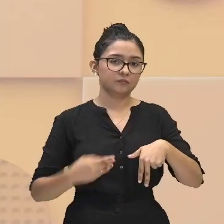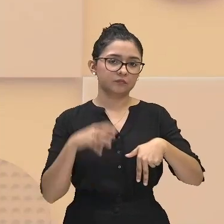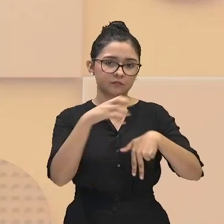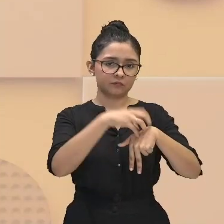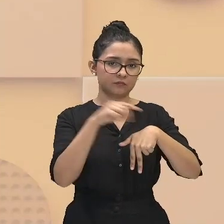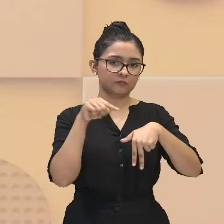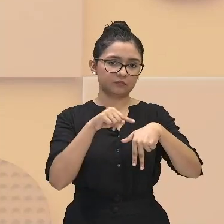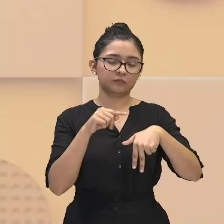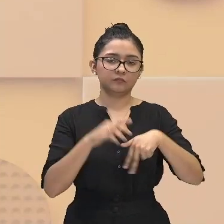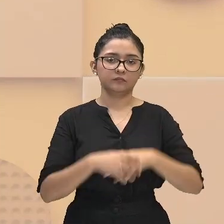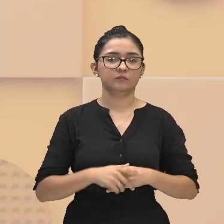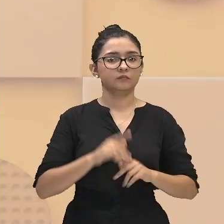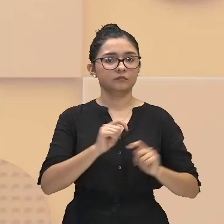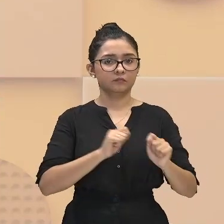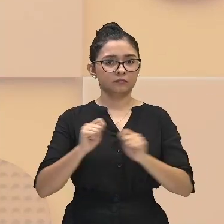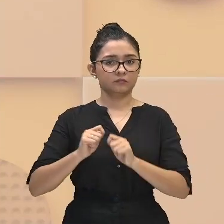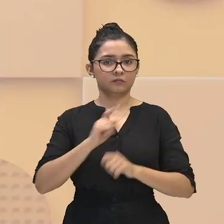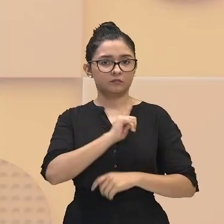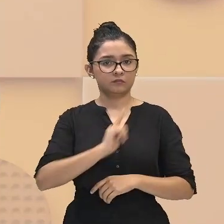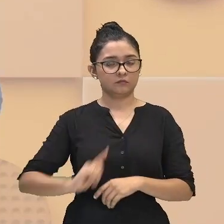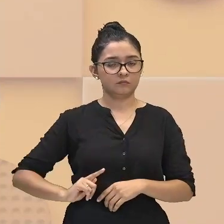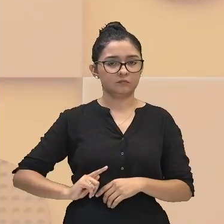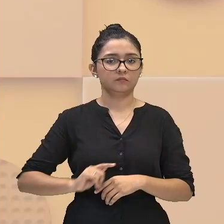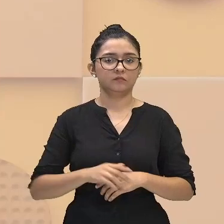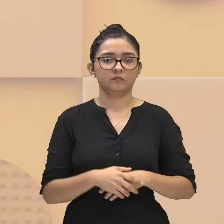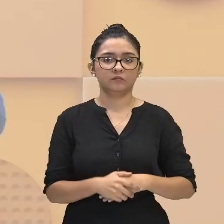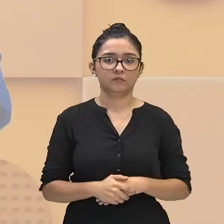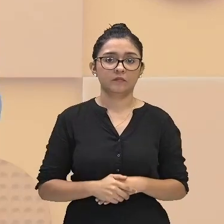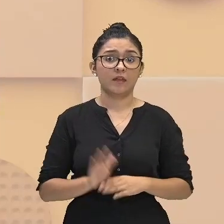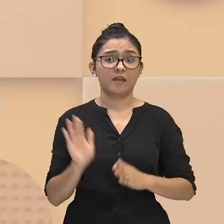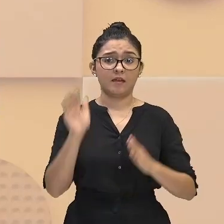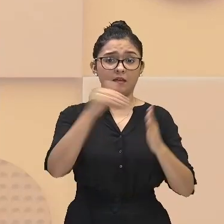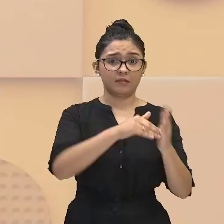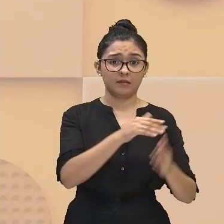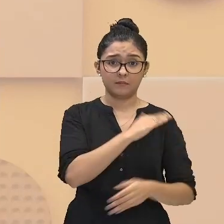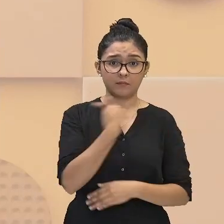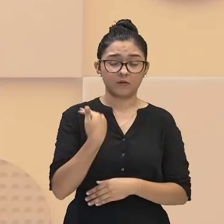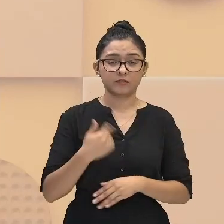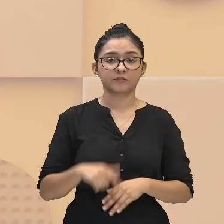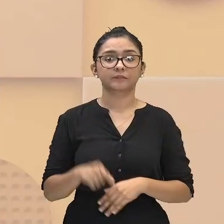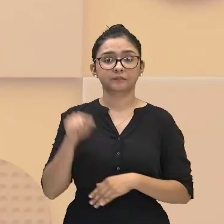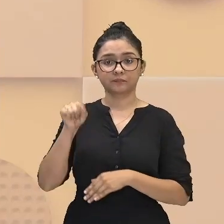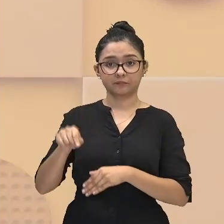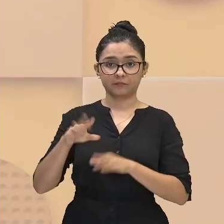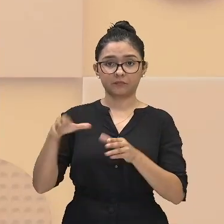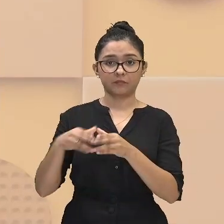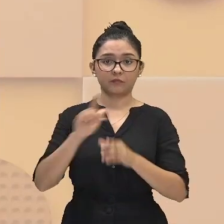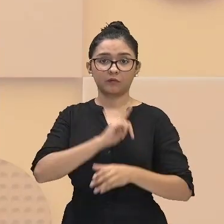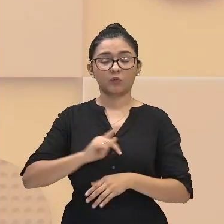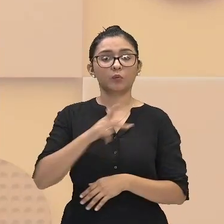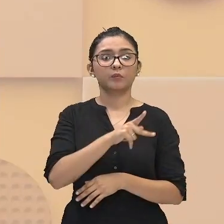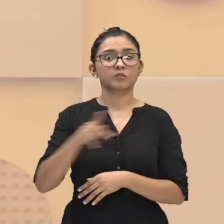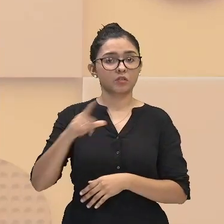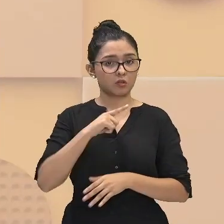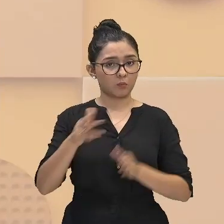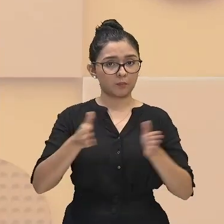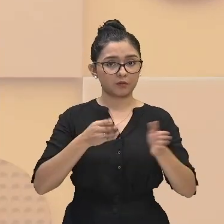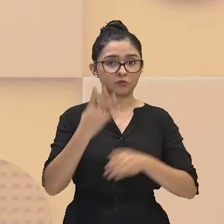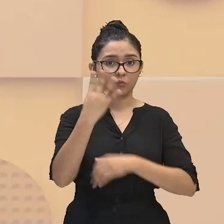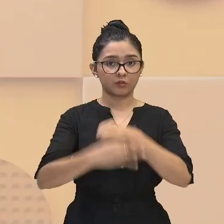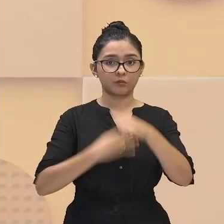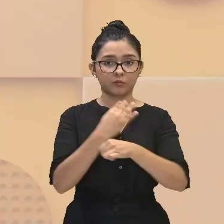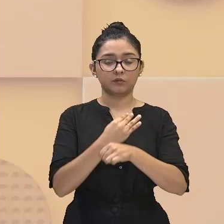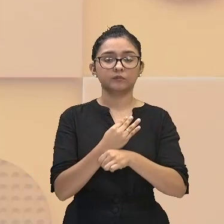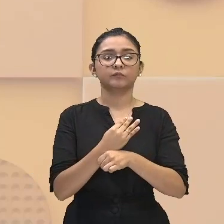monarca governa de forma vitalícia, ou seja, até a morte. Na república, o presidente tem um período de 4 anos,